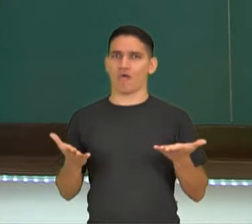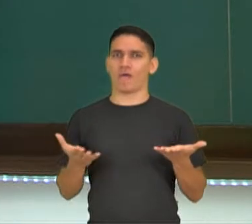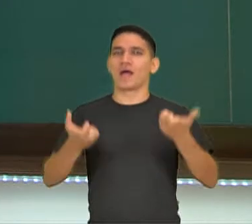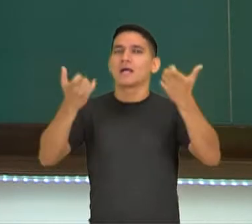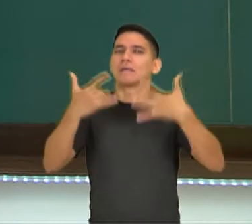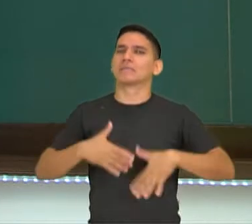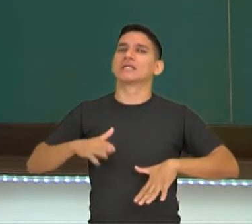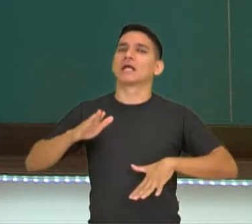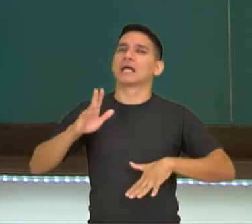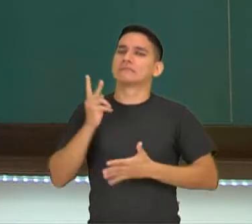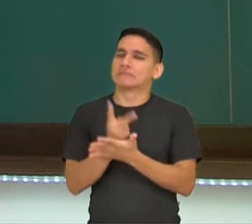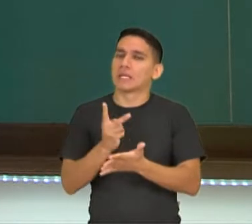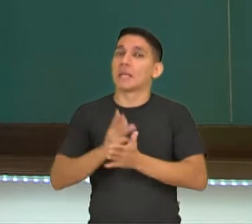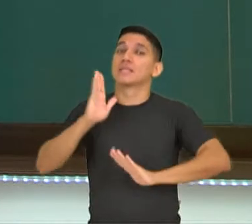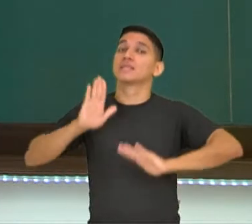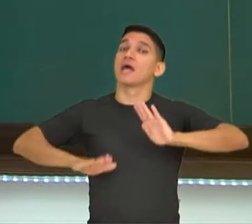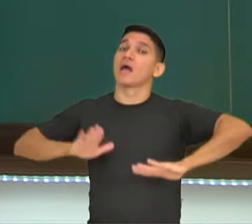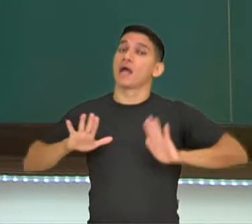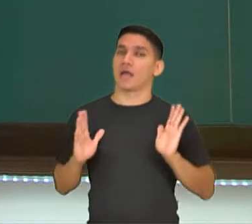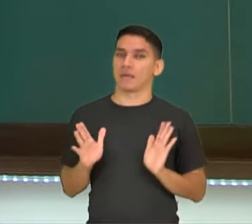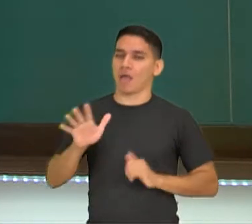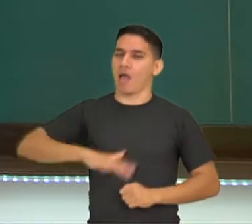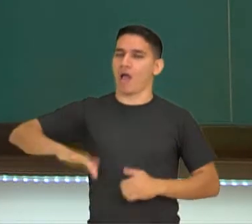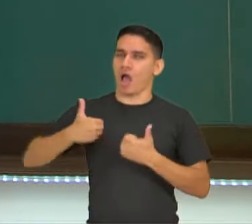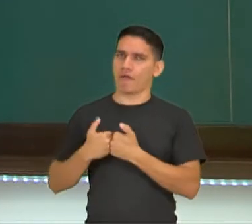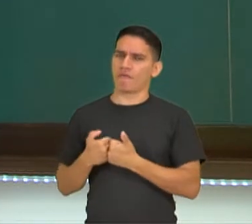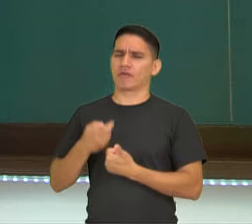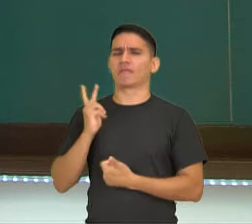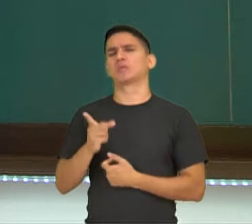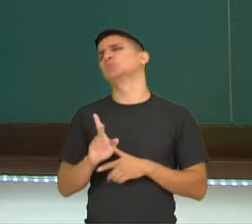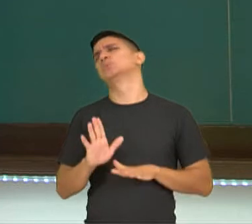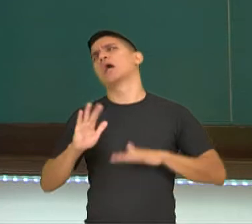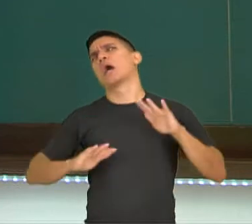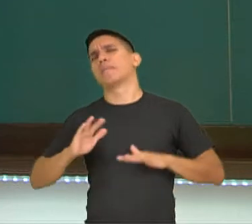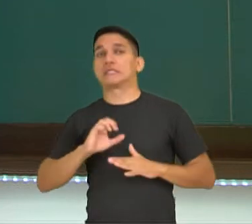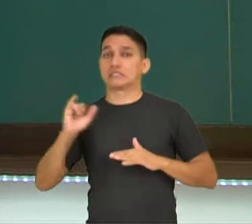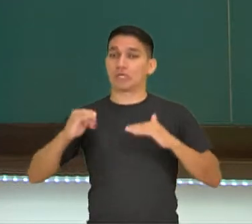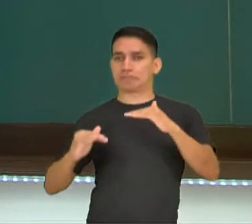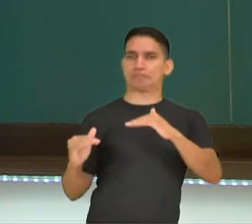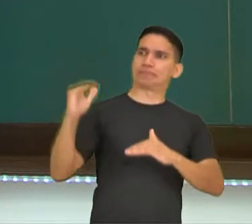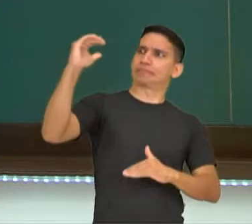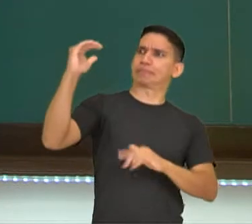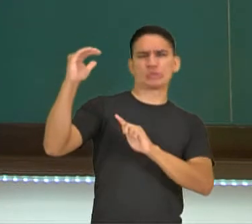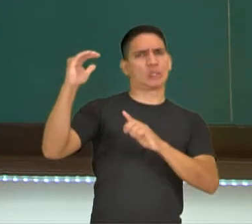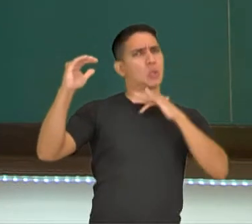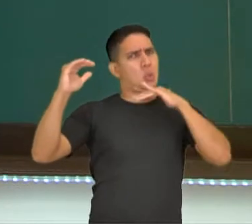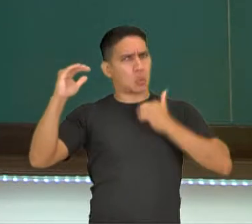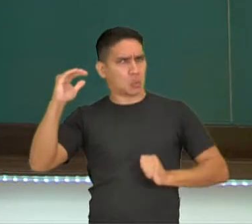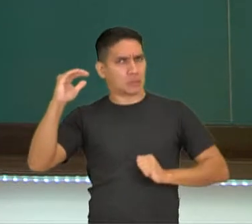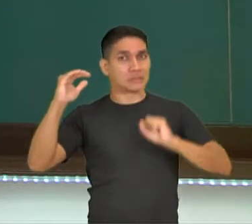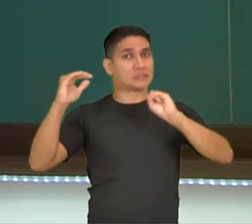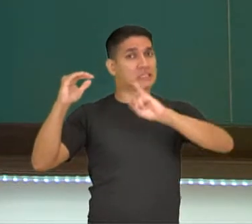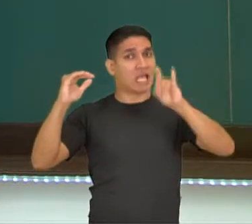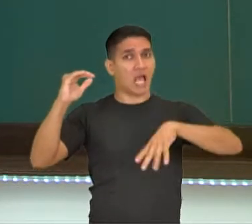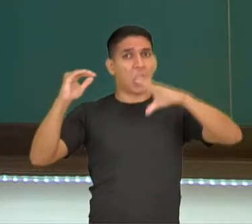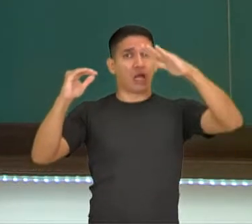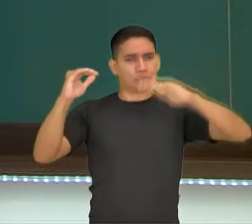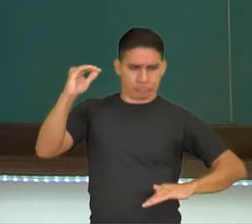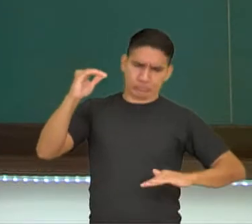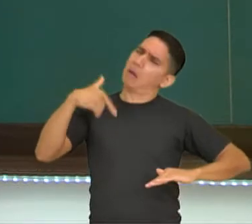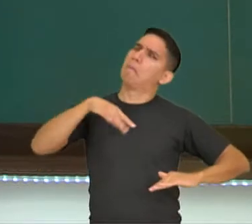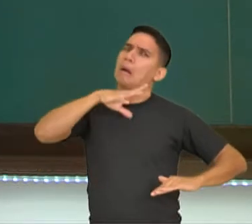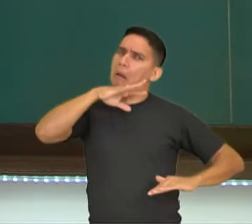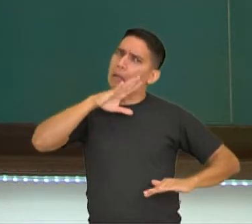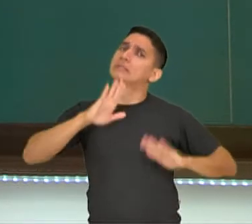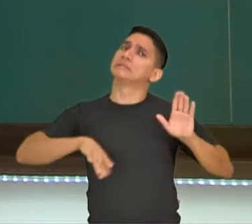palavra, depende. Depende, né, gente? Tudo que é em excesso faz mal, tudo que é zerado também pode ser que faça